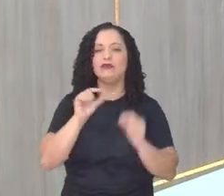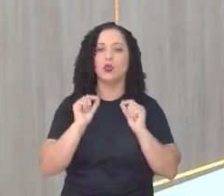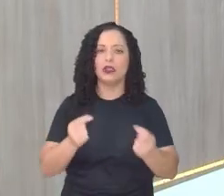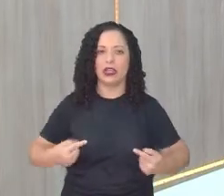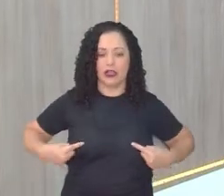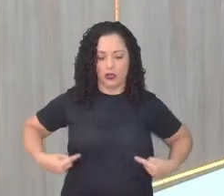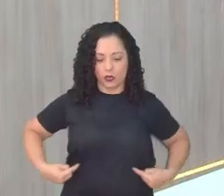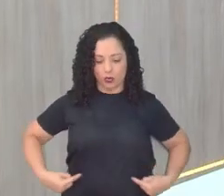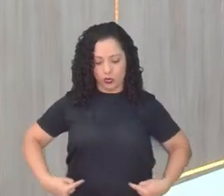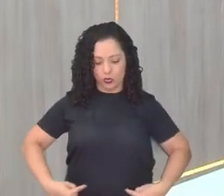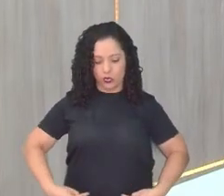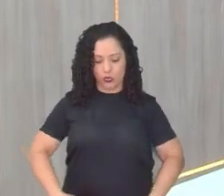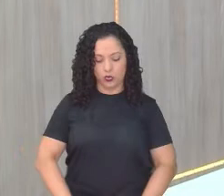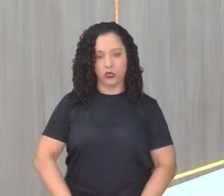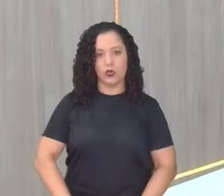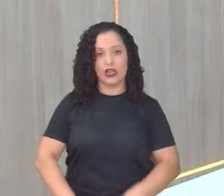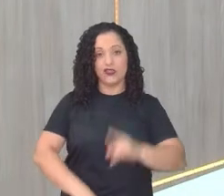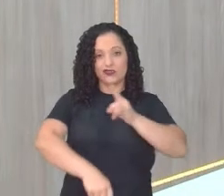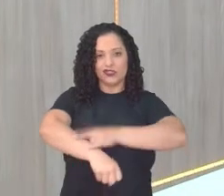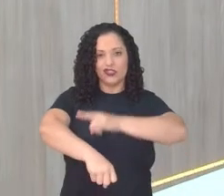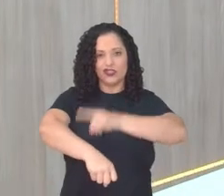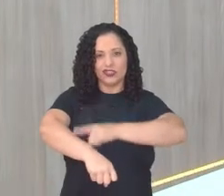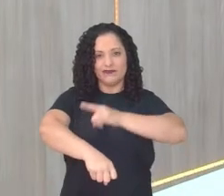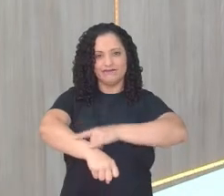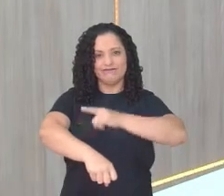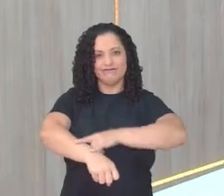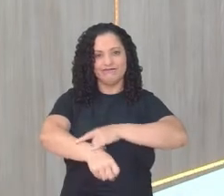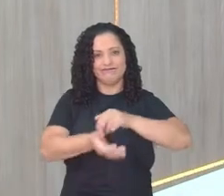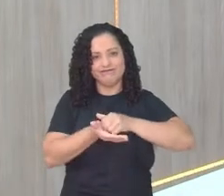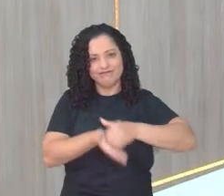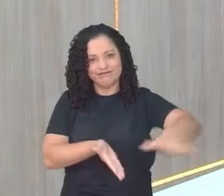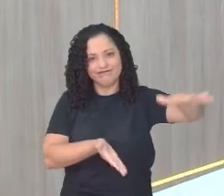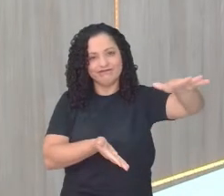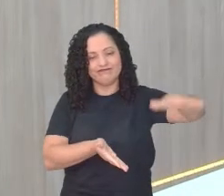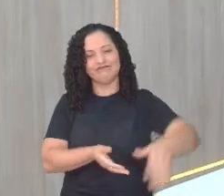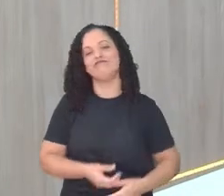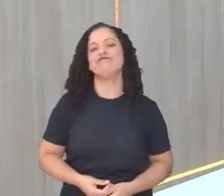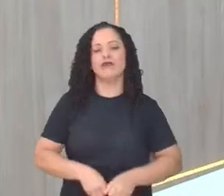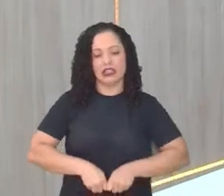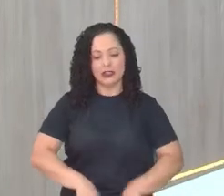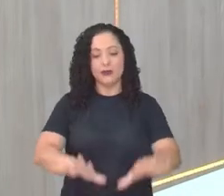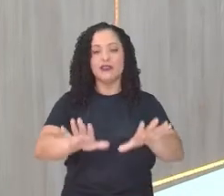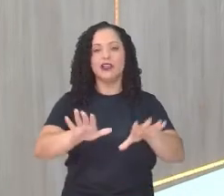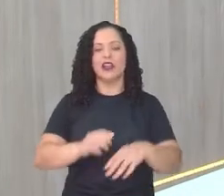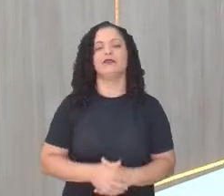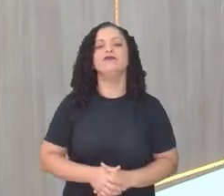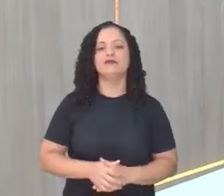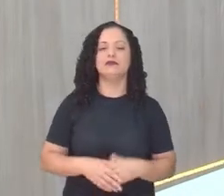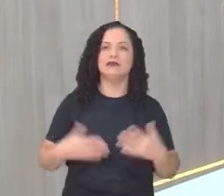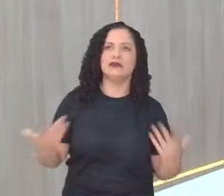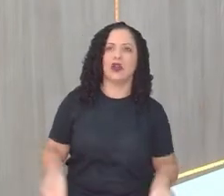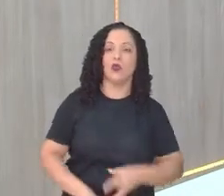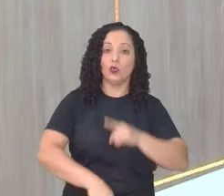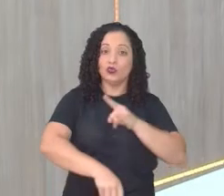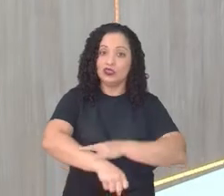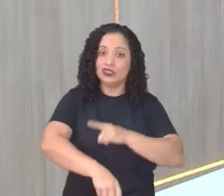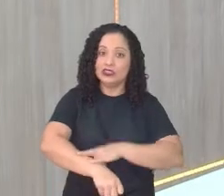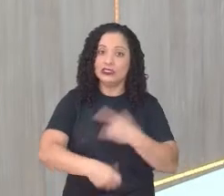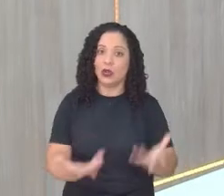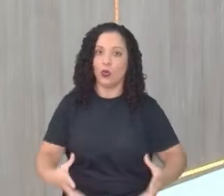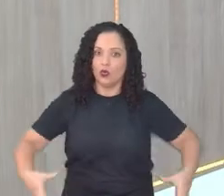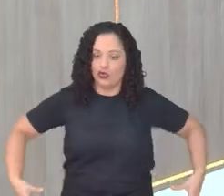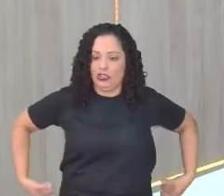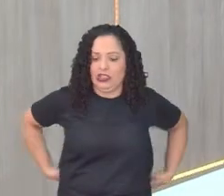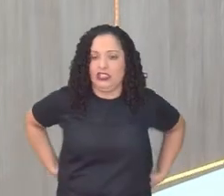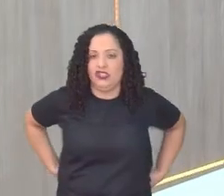para a bexiga. E aí o que é que vai acontecer? A gente vai eliminar as impurezas. Então, os nossos rins são nossos